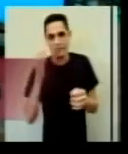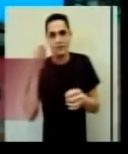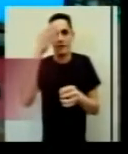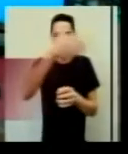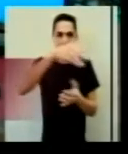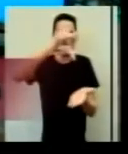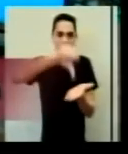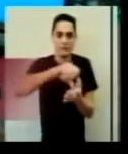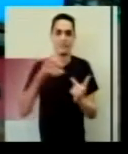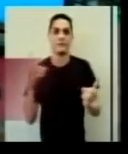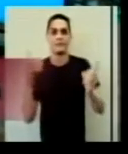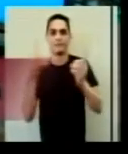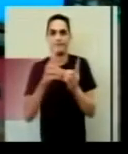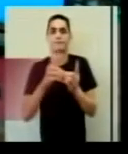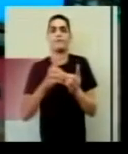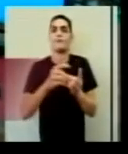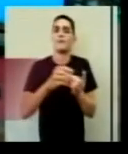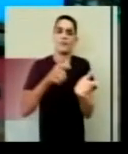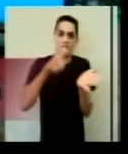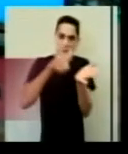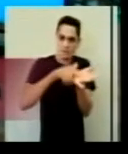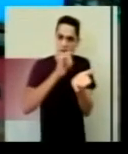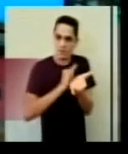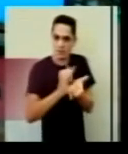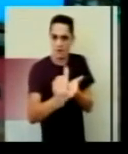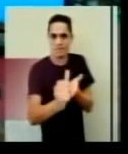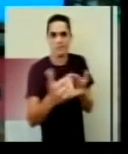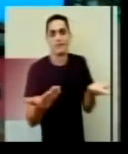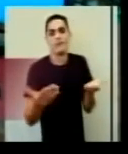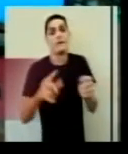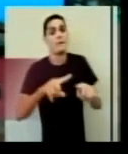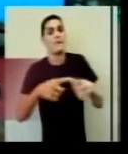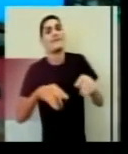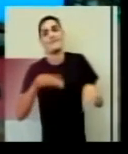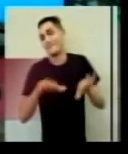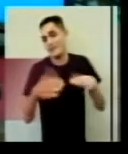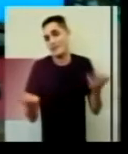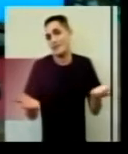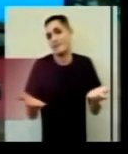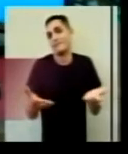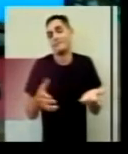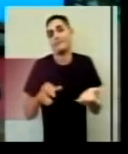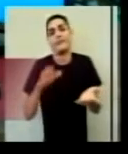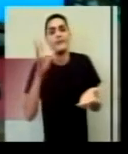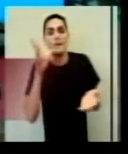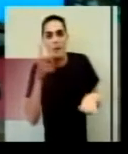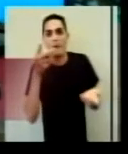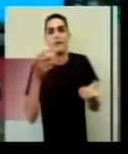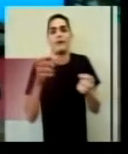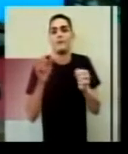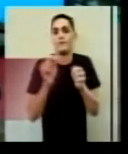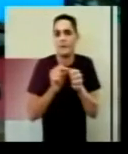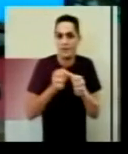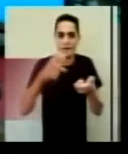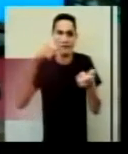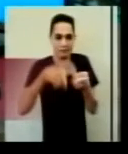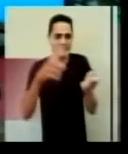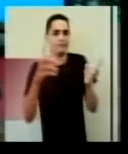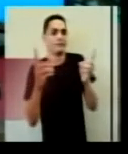imediatamente. O indivíduo é atendido e ele é notificado. Porém, nem sempre isso